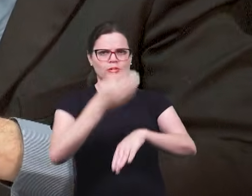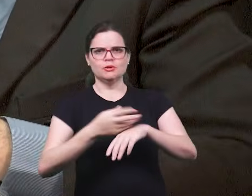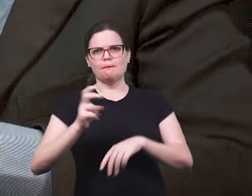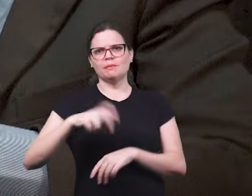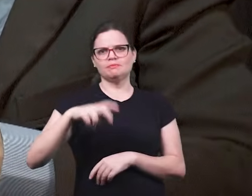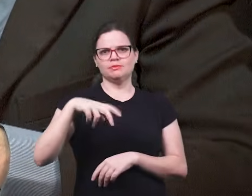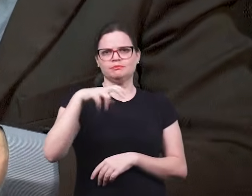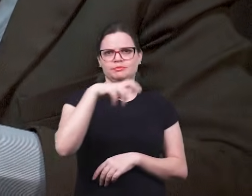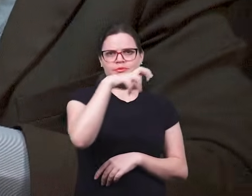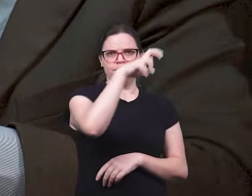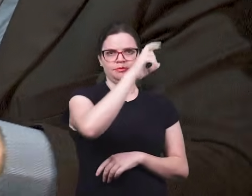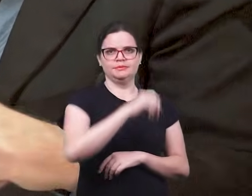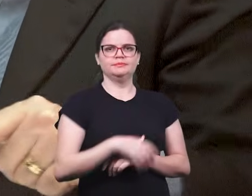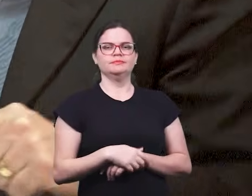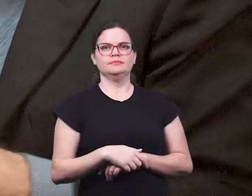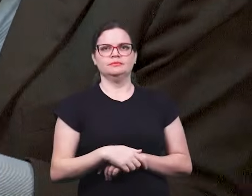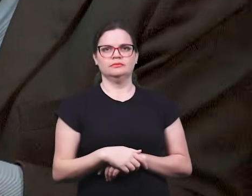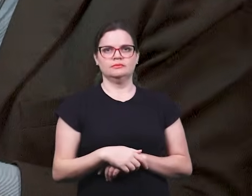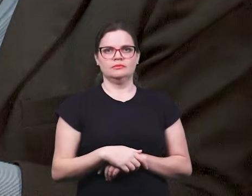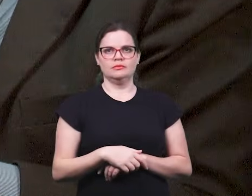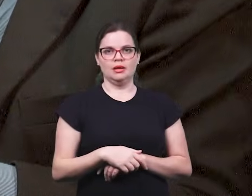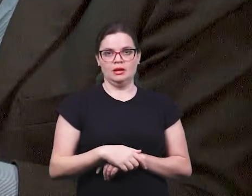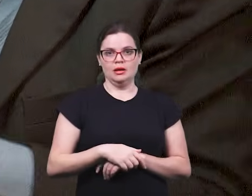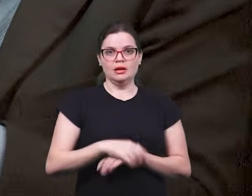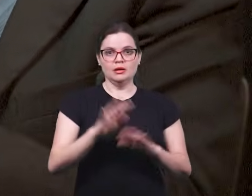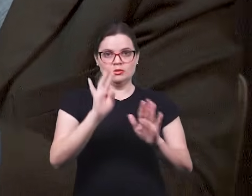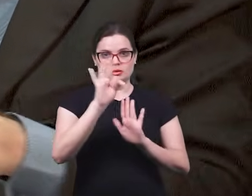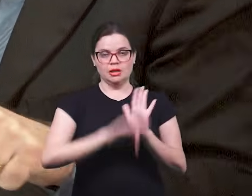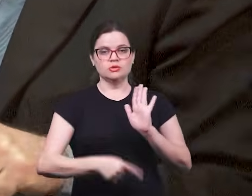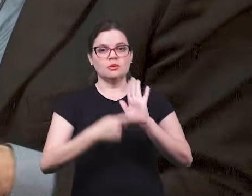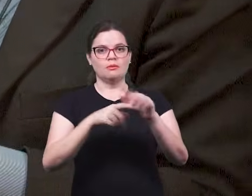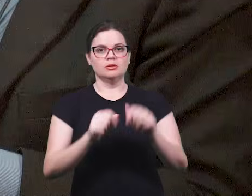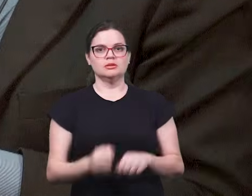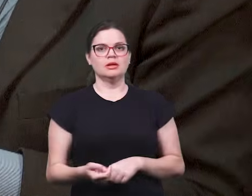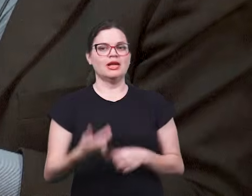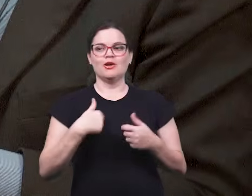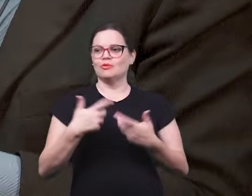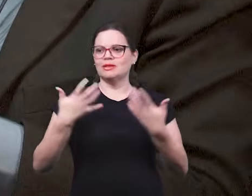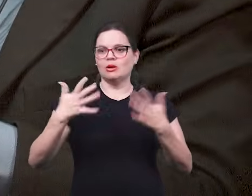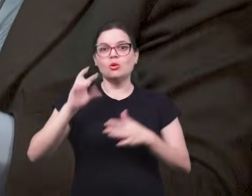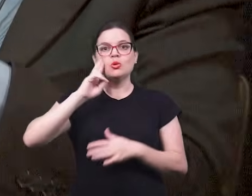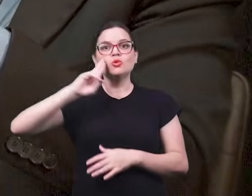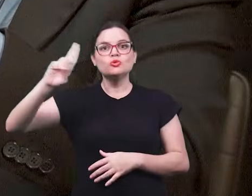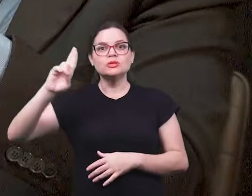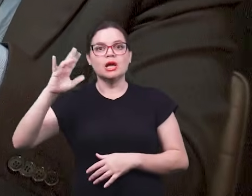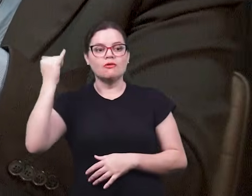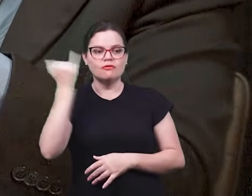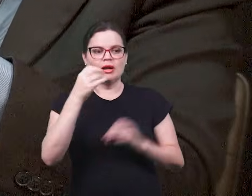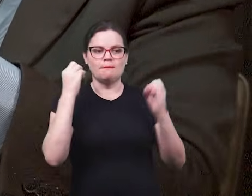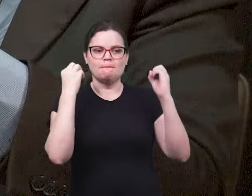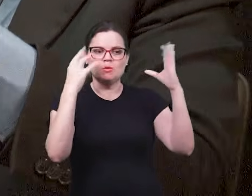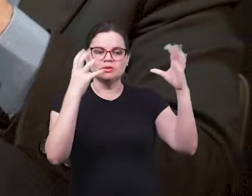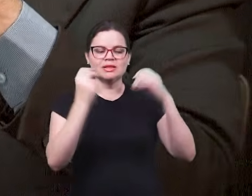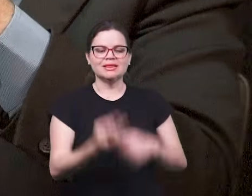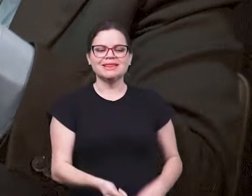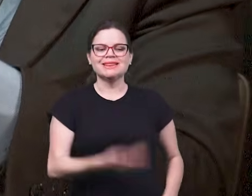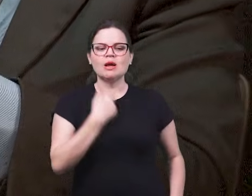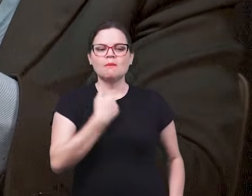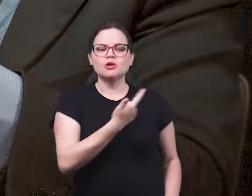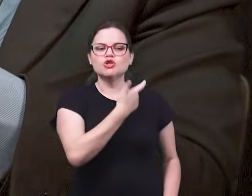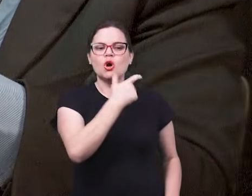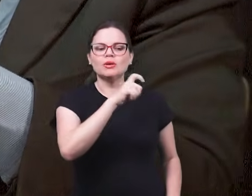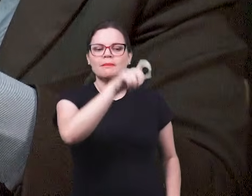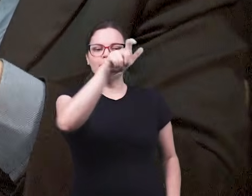olha, eu não quero ninguém no monte, nem animal. É só você aqui e eu